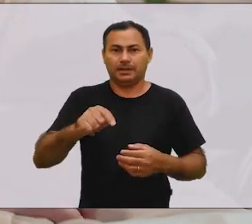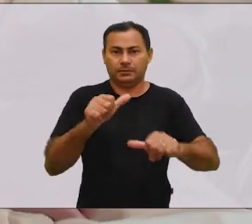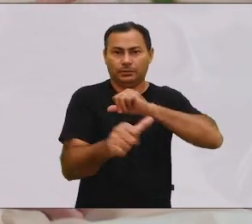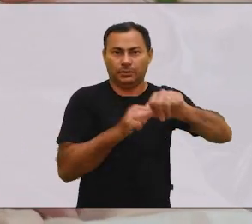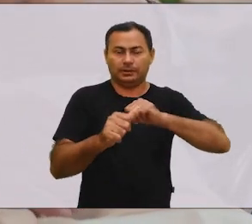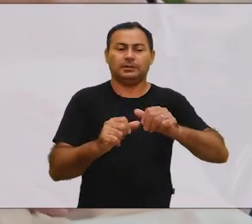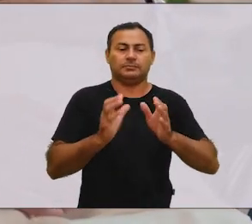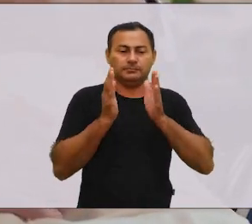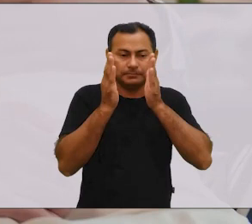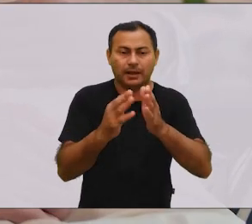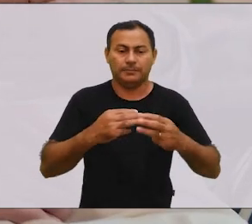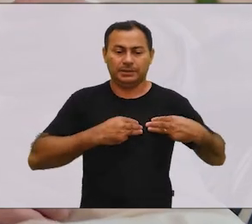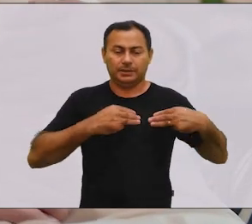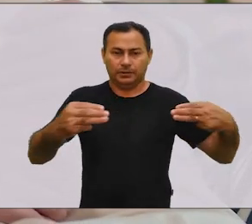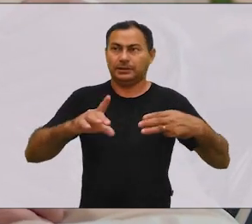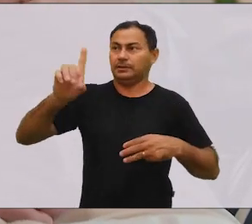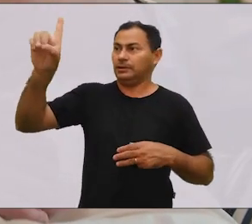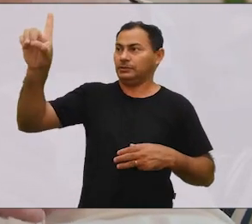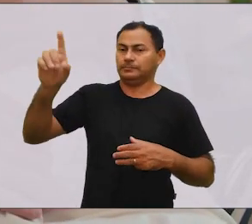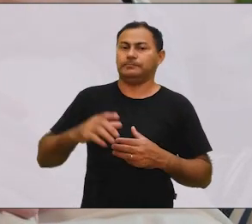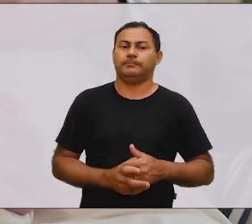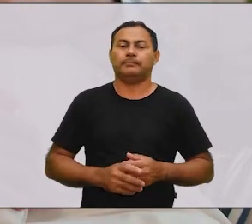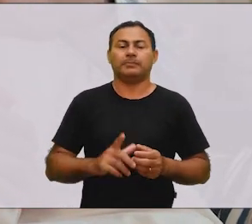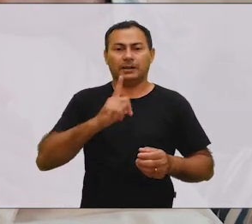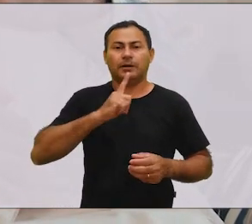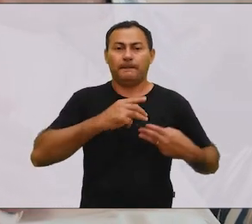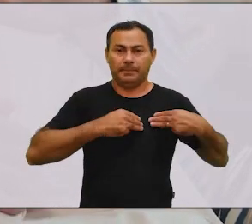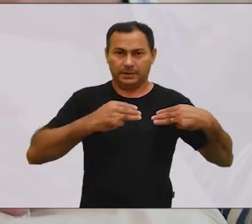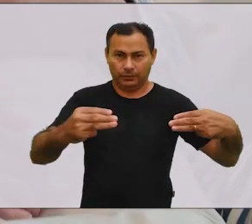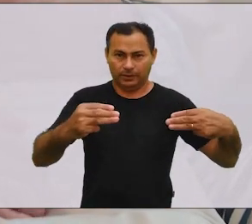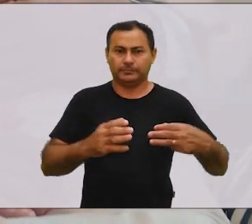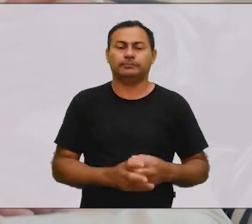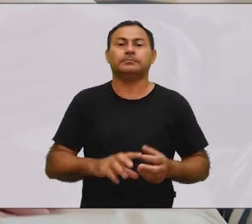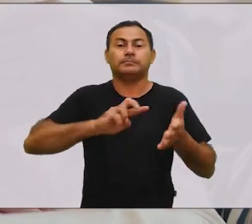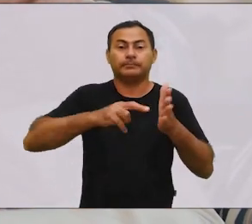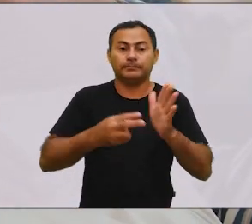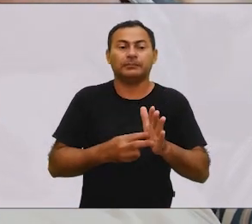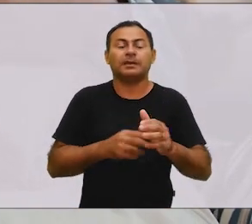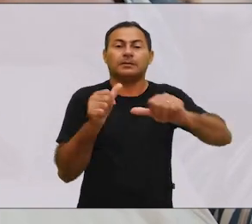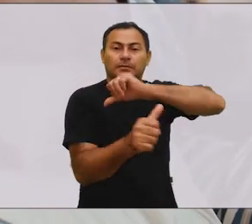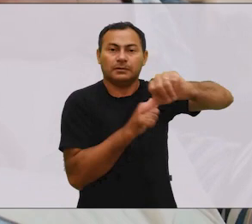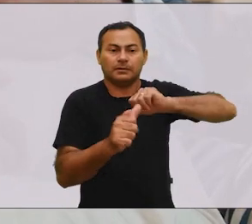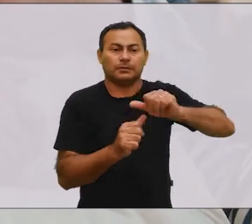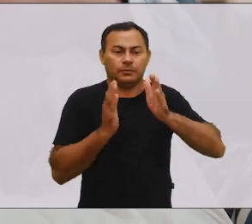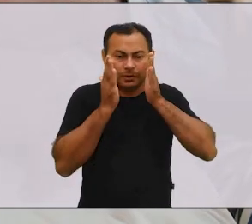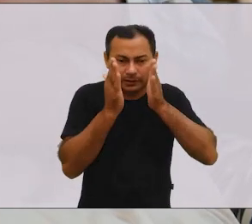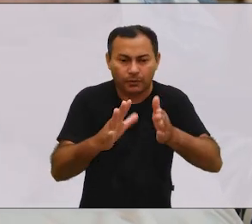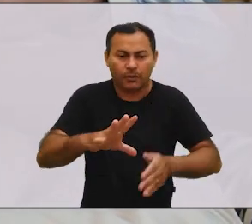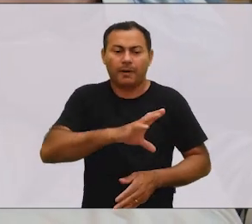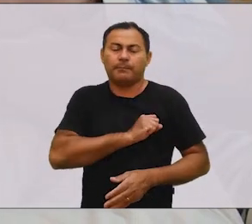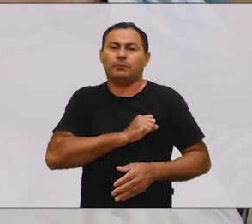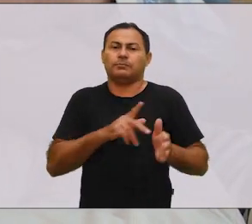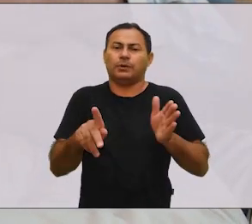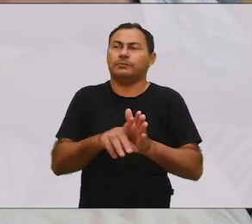Estes se tornam canais da misericórdia de Deus. Eles obterão misericórdia. Quer dizer que eles se tornarão os canais do